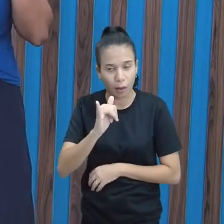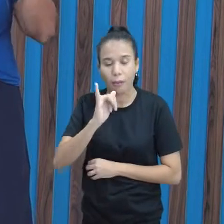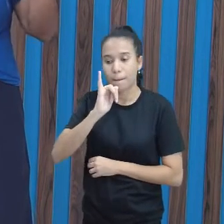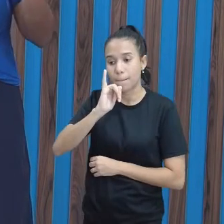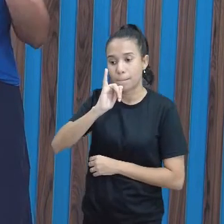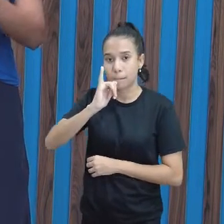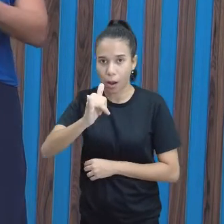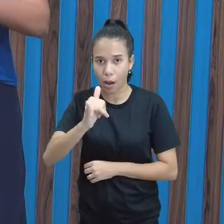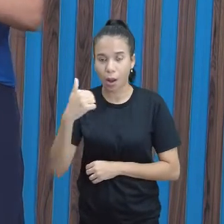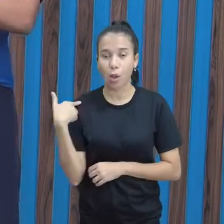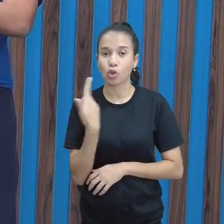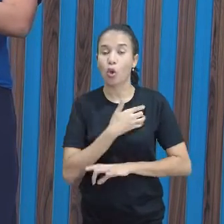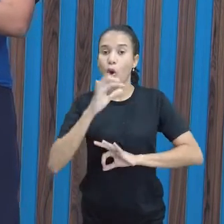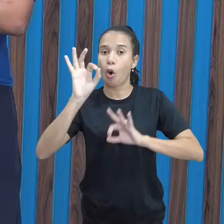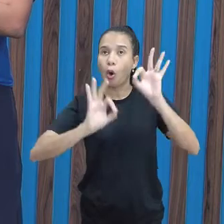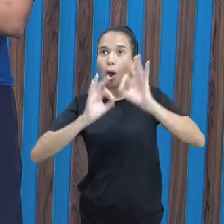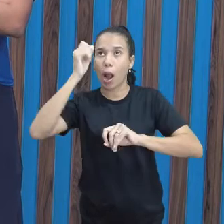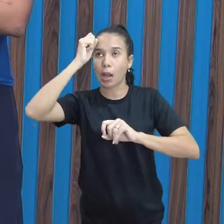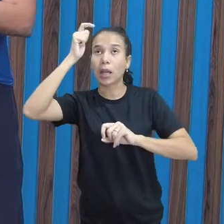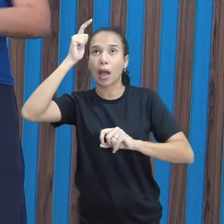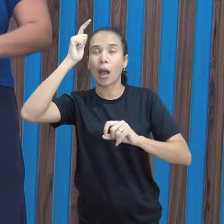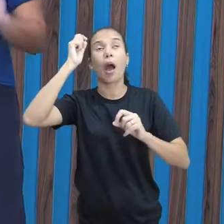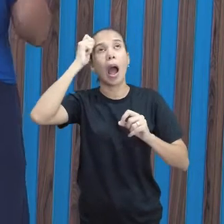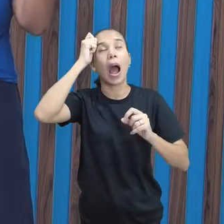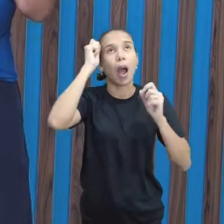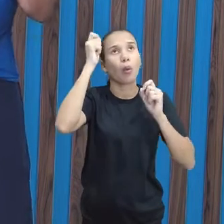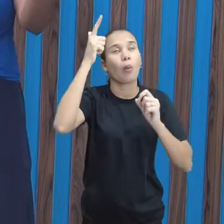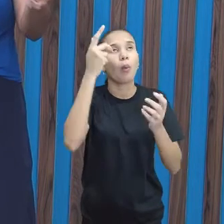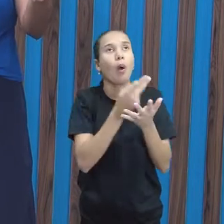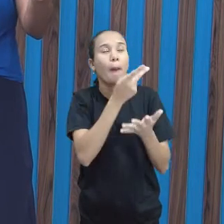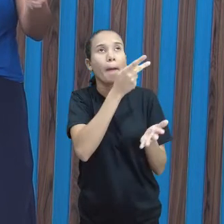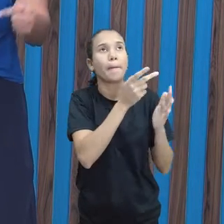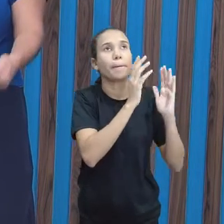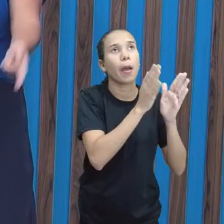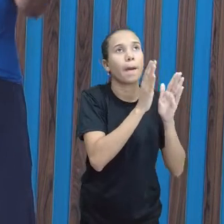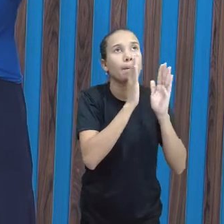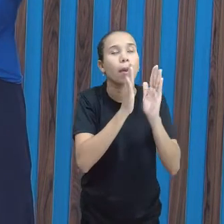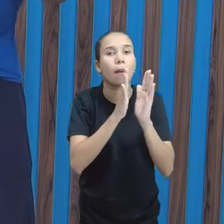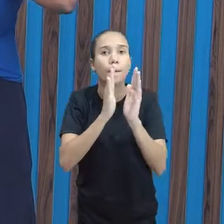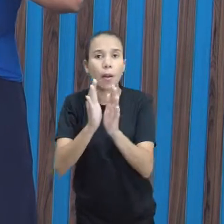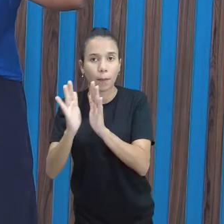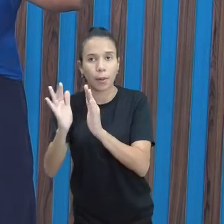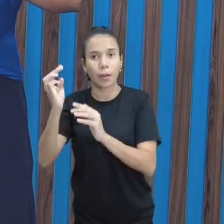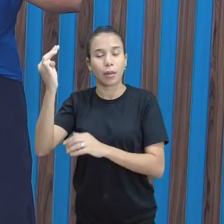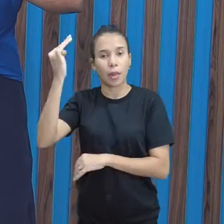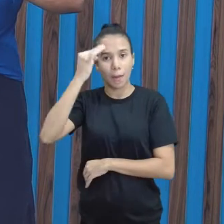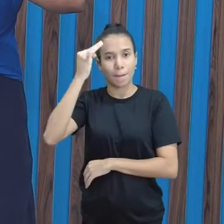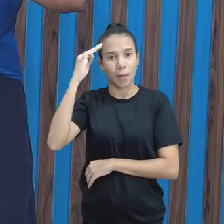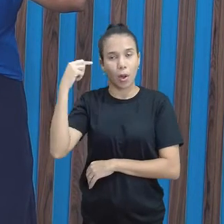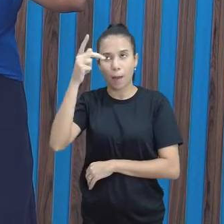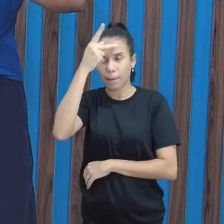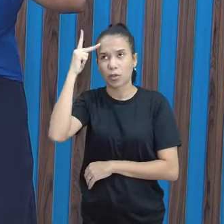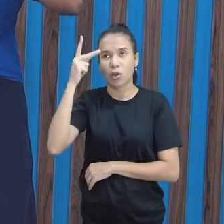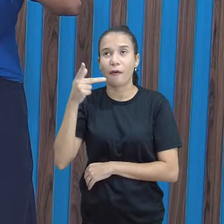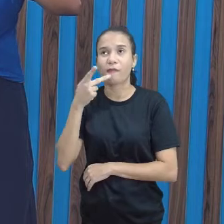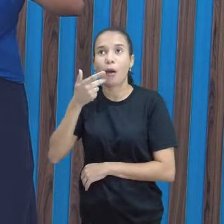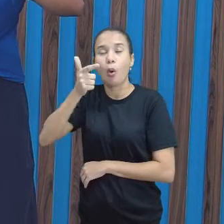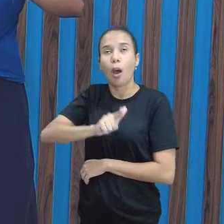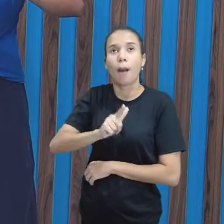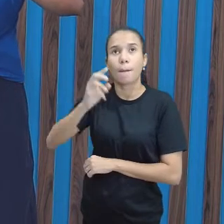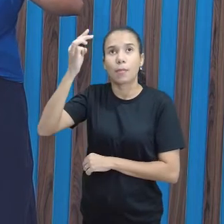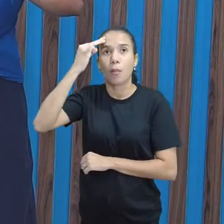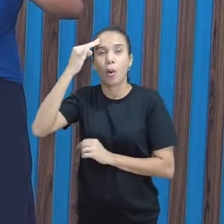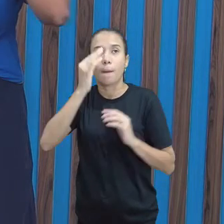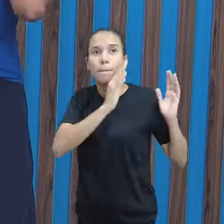gente organiza os fatos. E aí a memória, quando ela é recontada, ela